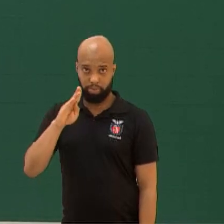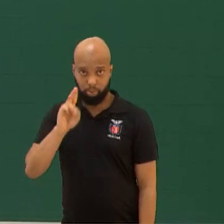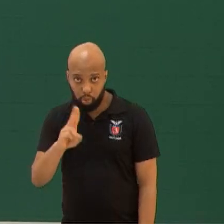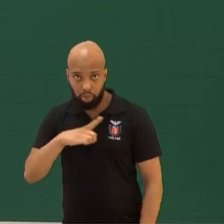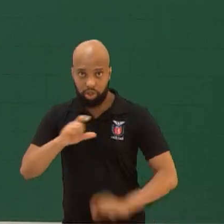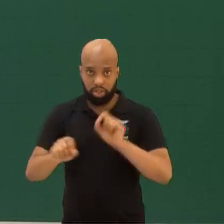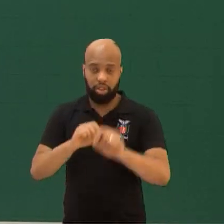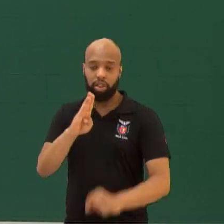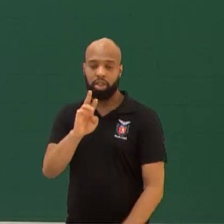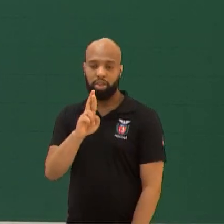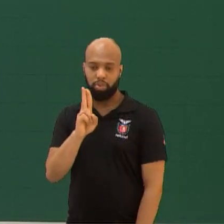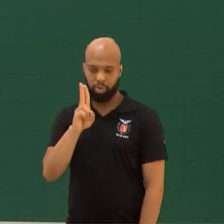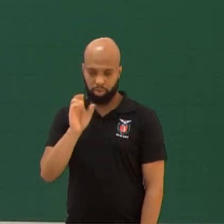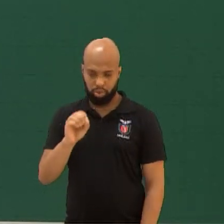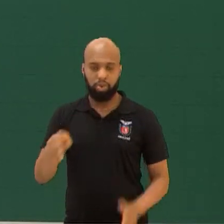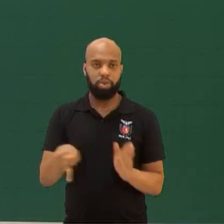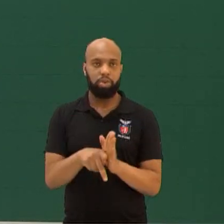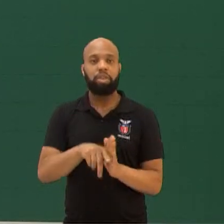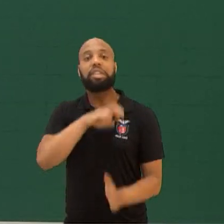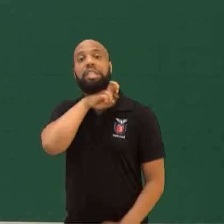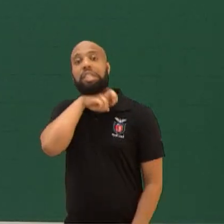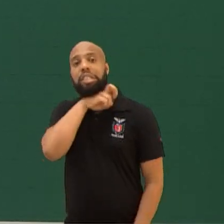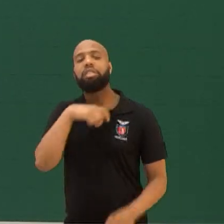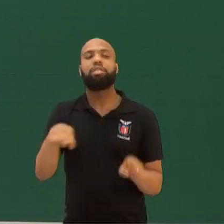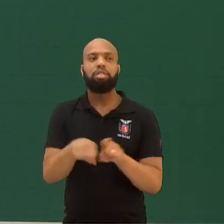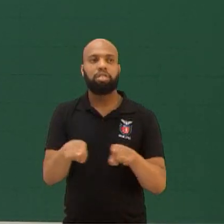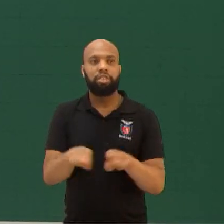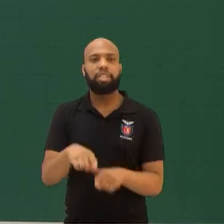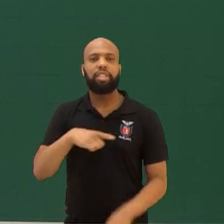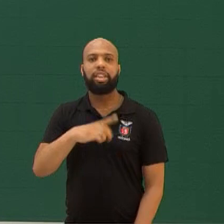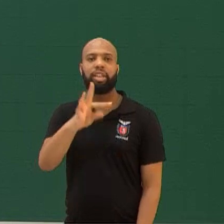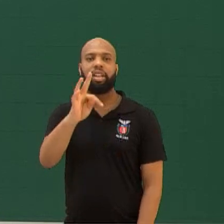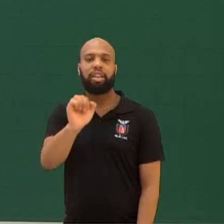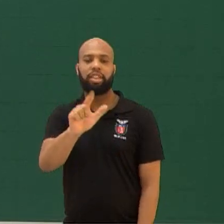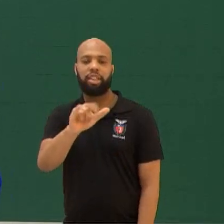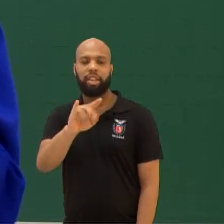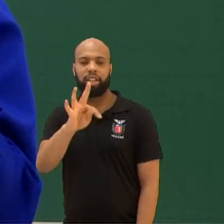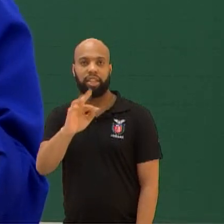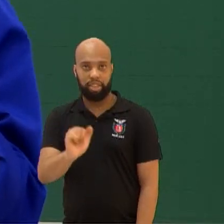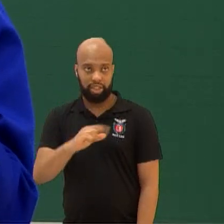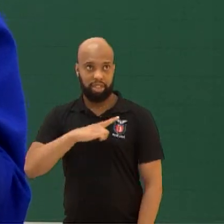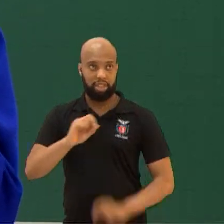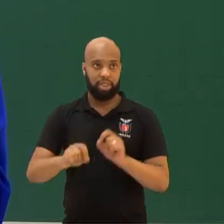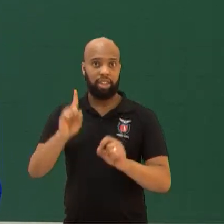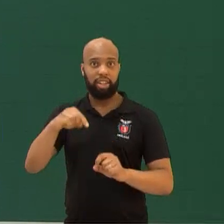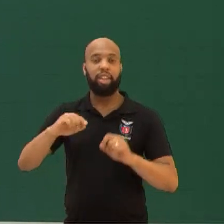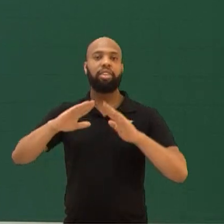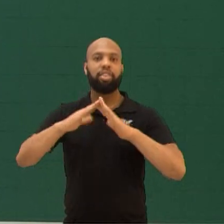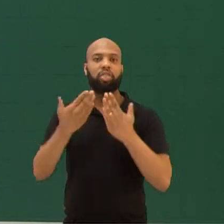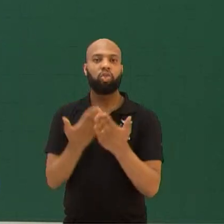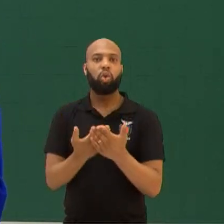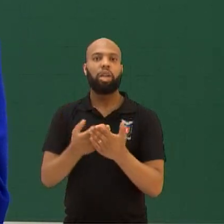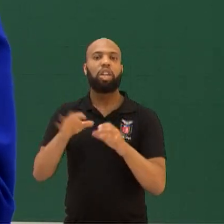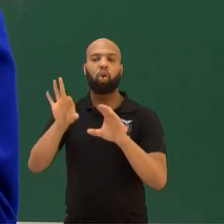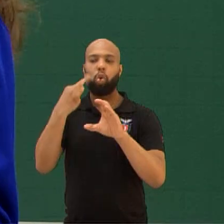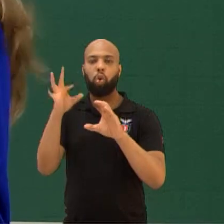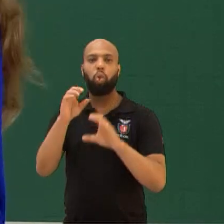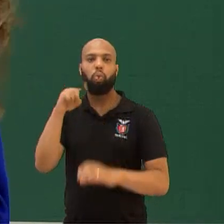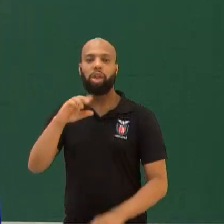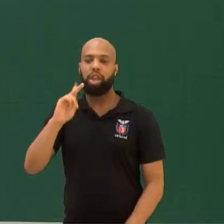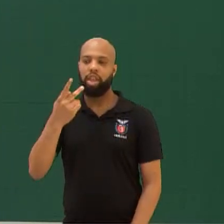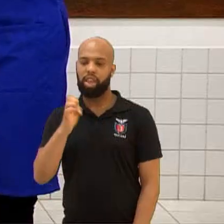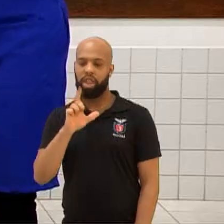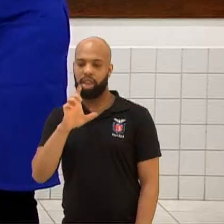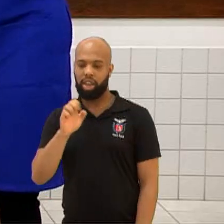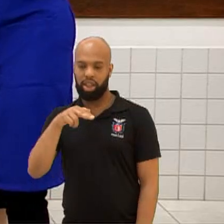de Cascavel, do Colégio Marcos Cláudio Schuster. A Thalita Antunes, do Colégio Estadual Helena Collodi. Muito bem, professor. E